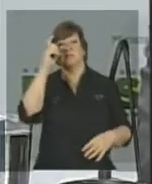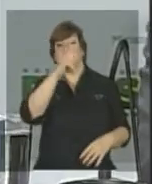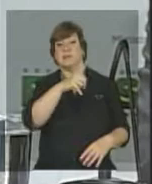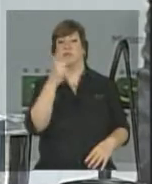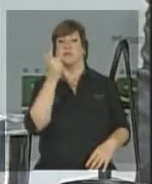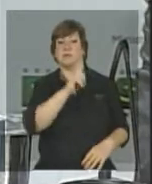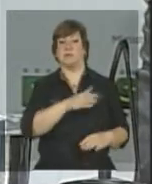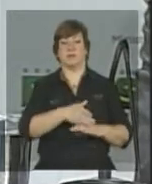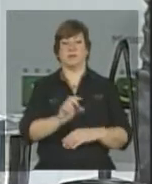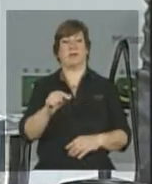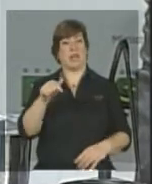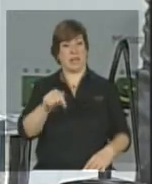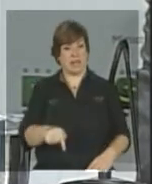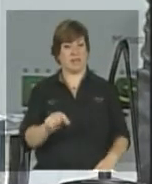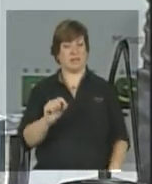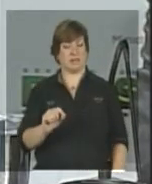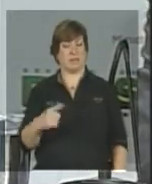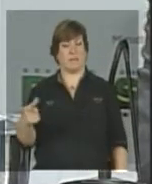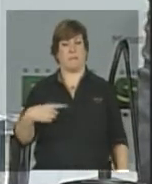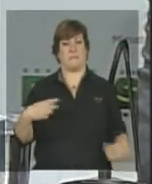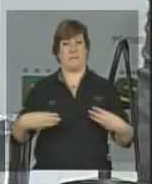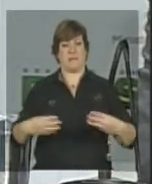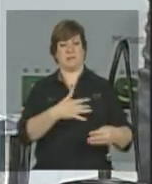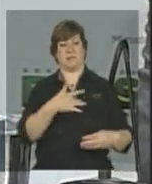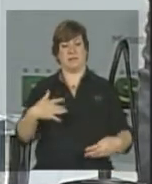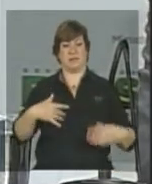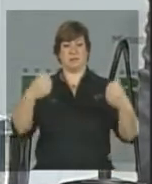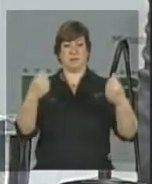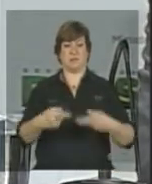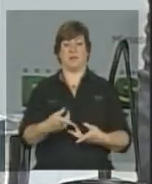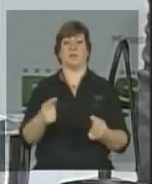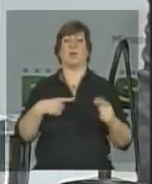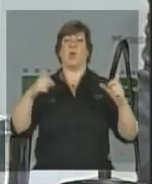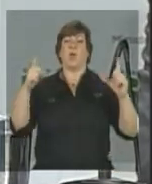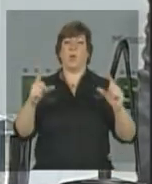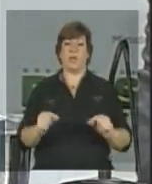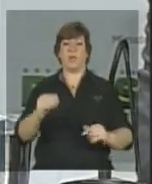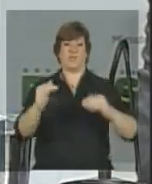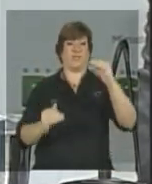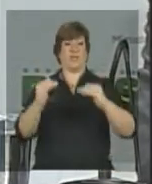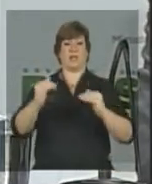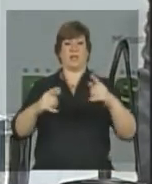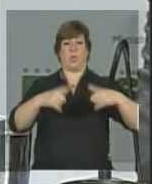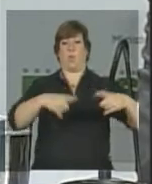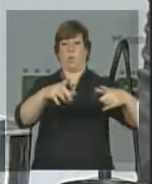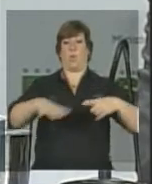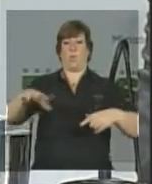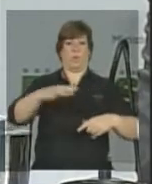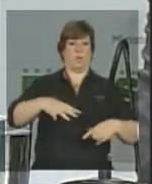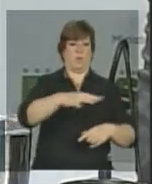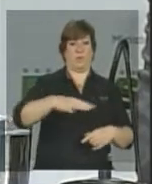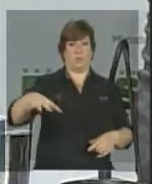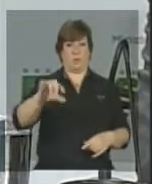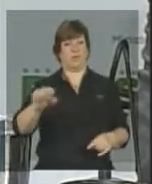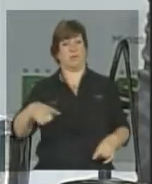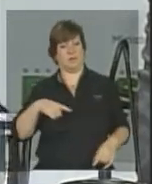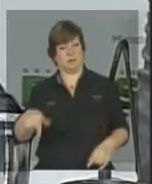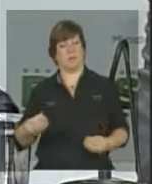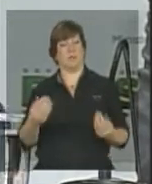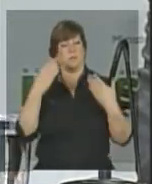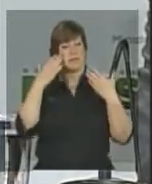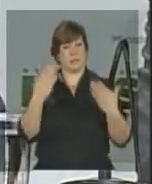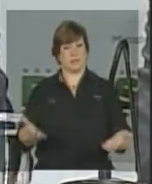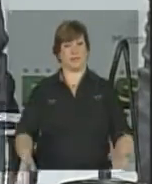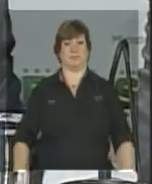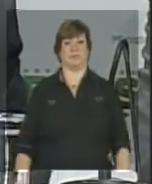Essa é a orientação do Ministério para que a gente reduza as disparidades regionais e esse é o objetivo central do Sistema Nacional de Transplantes. Muito